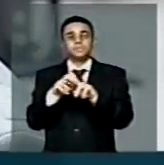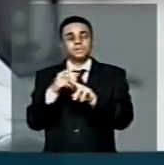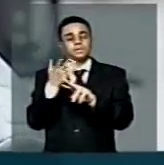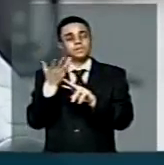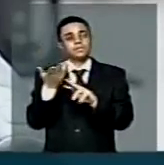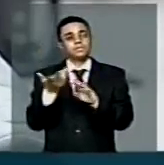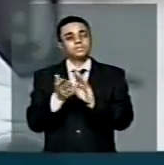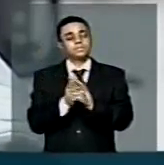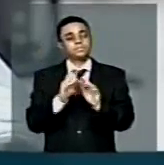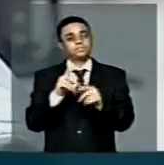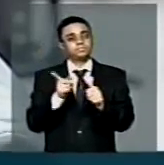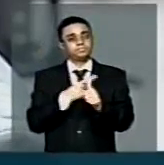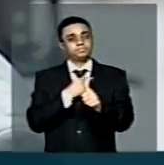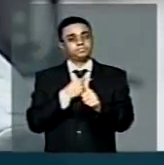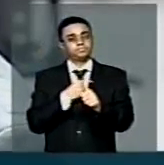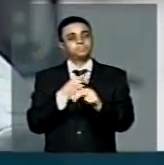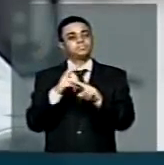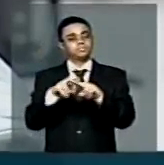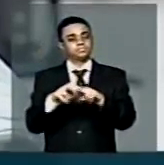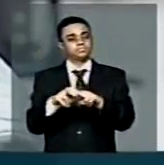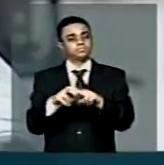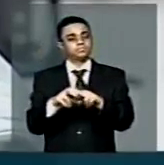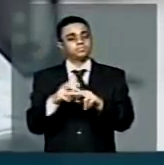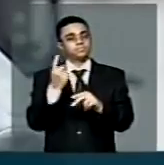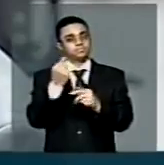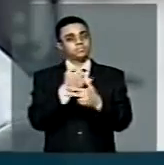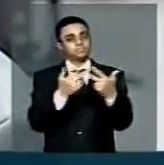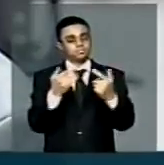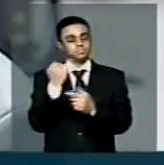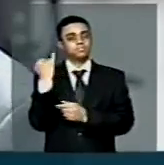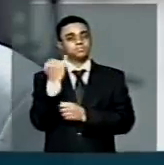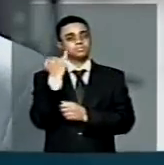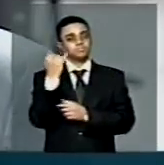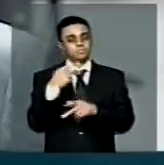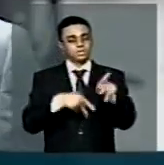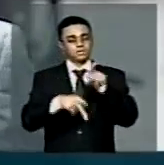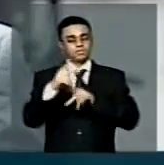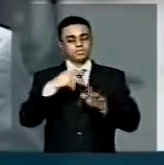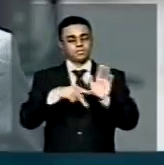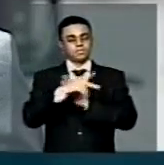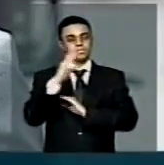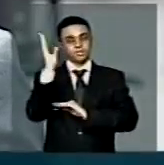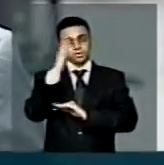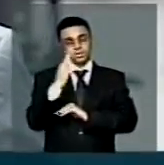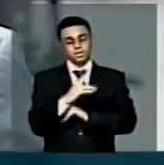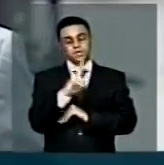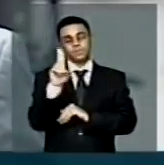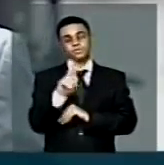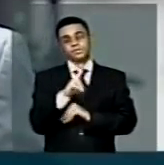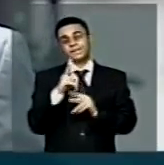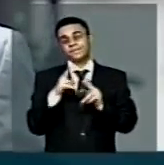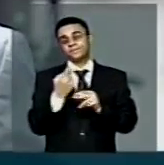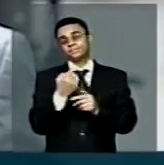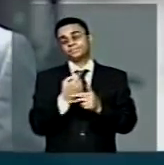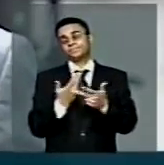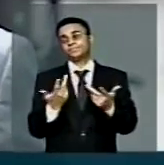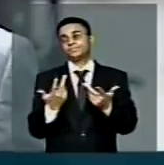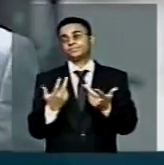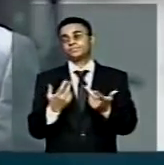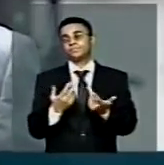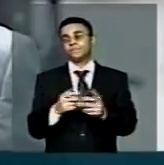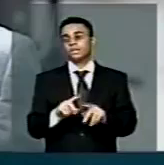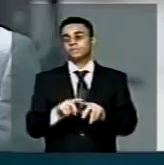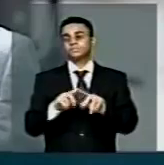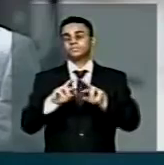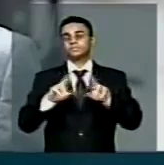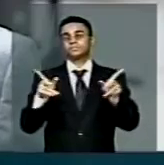relação, primeiro, ao fato de uma coisa tão importante para o povo brasileiro ter sido usada de uma forma tão